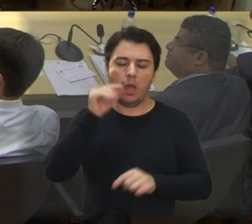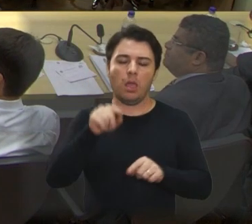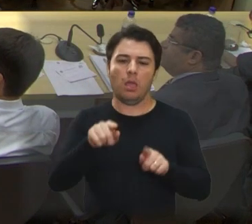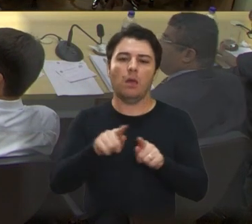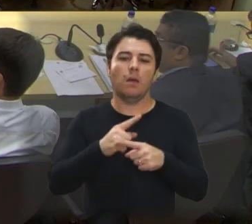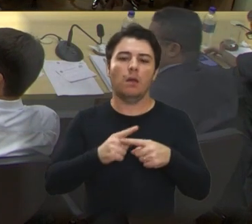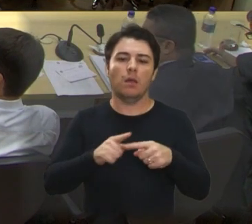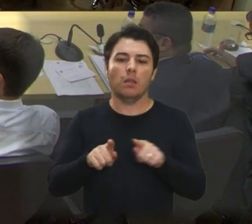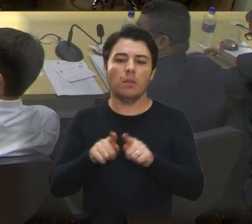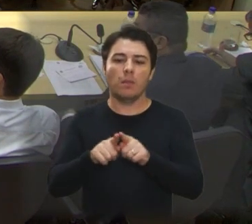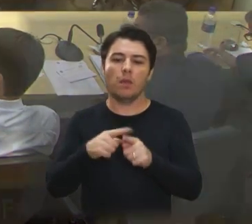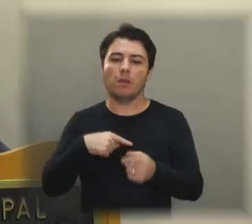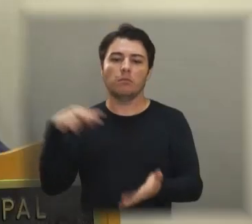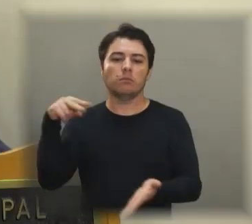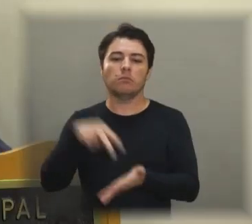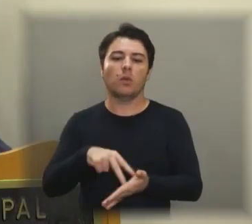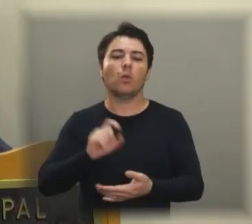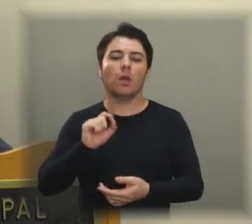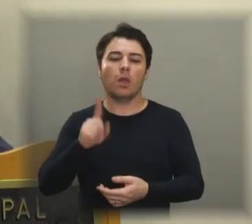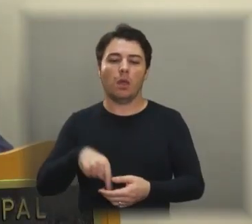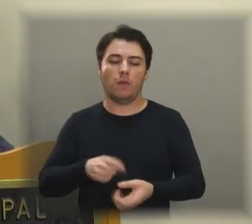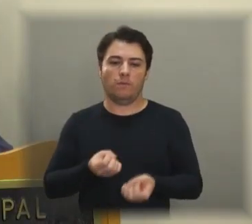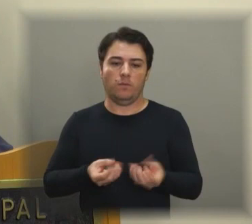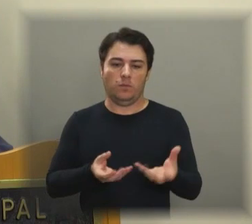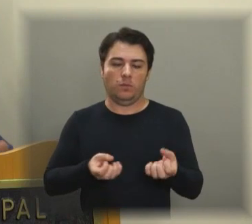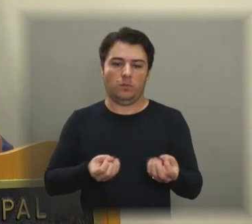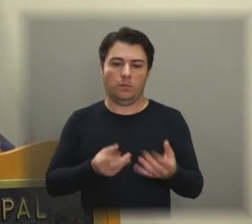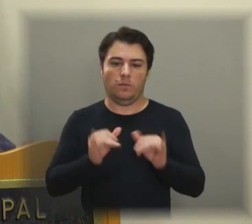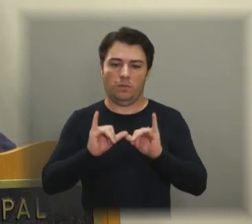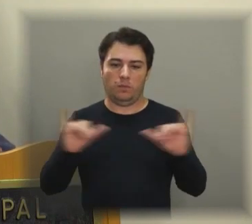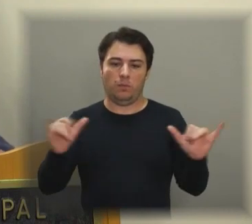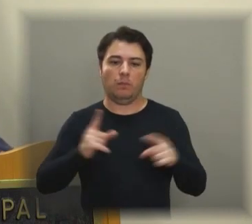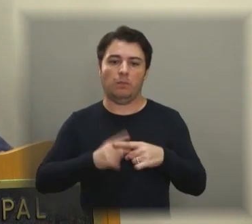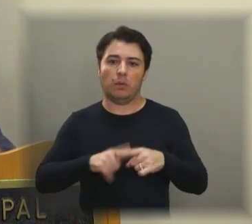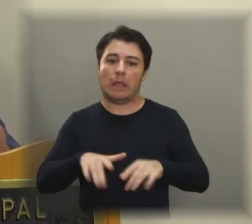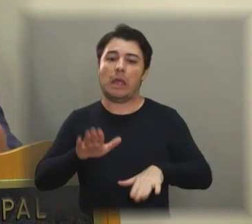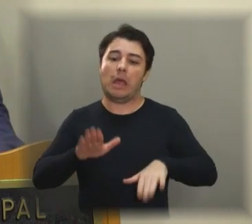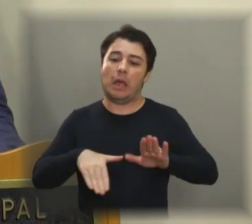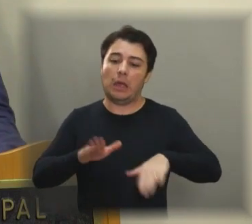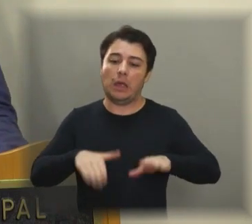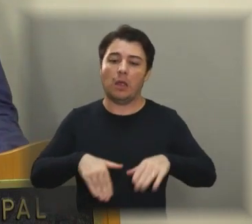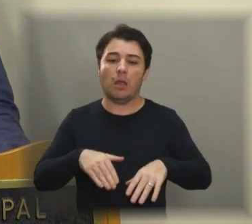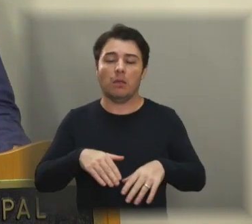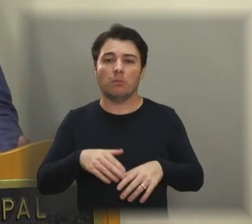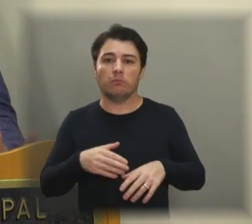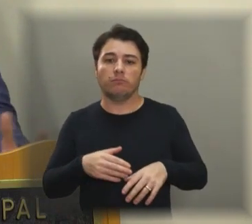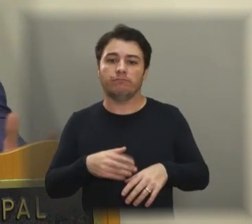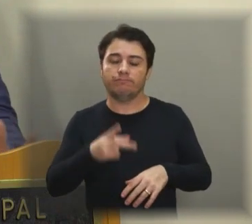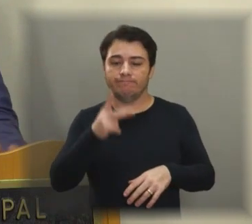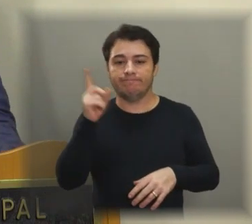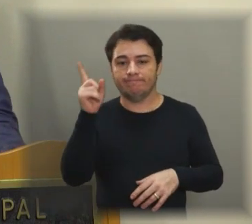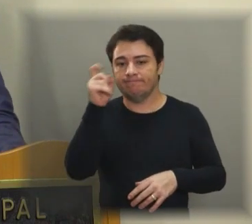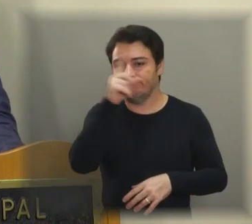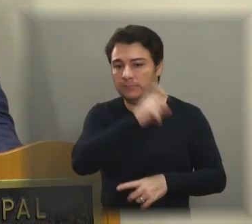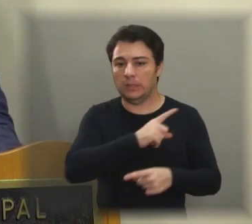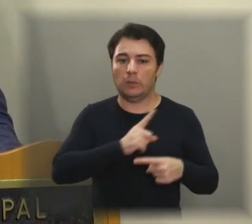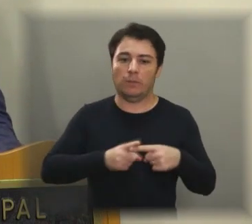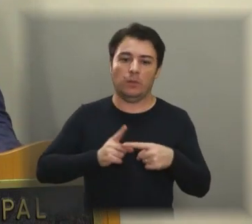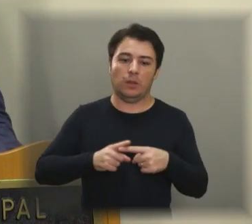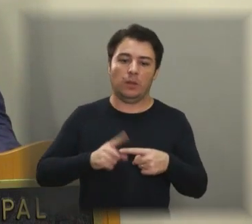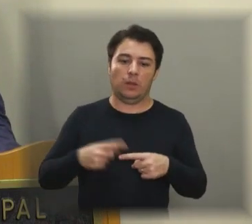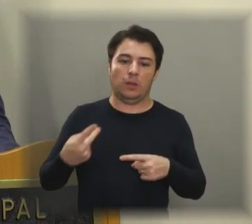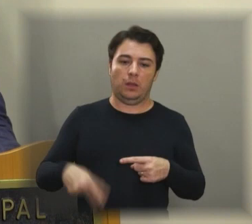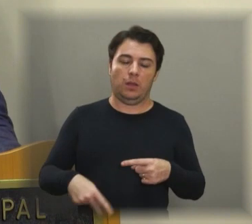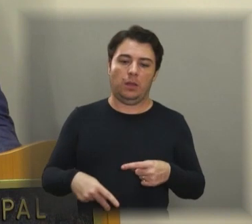representam para vocês levarem ter essas informações para elas é porque às vezes até a distância é um pouco encurtada é com essas